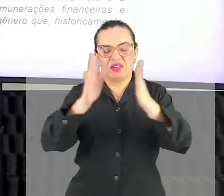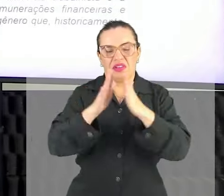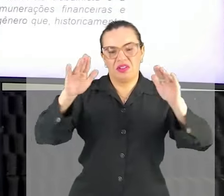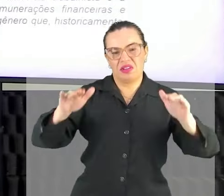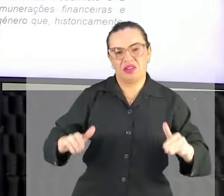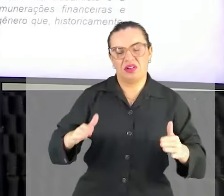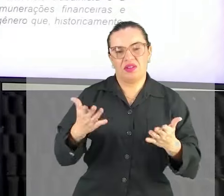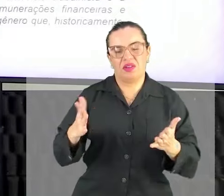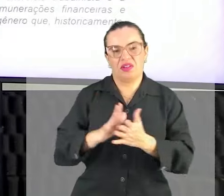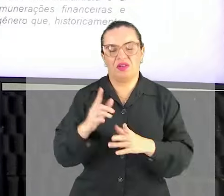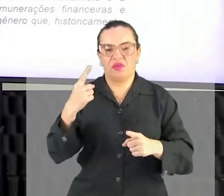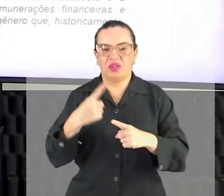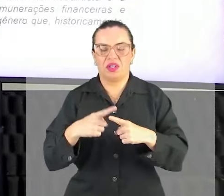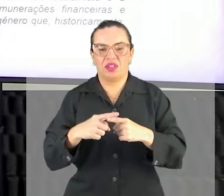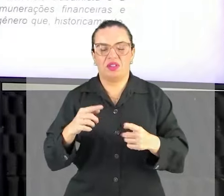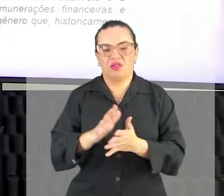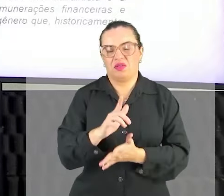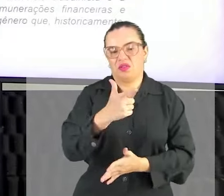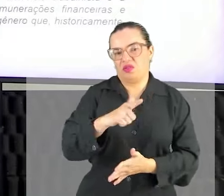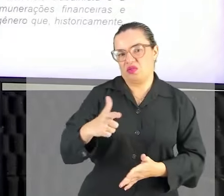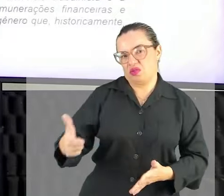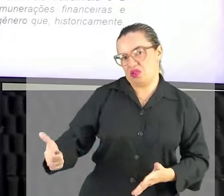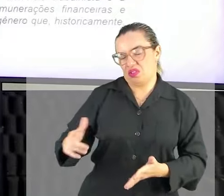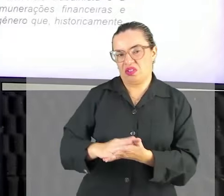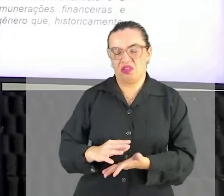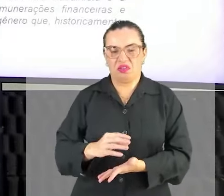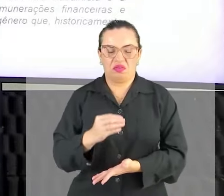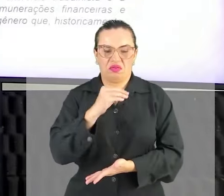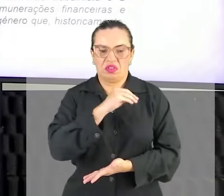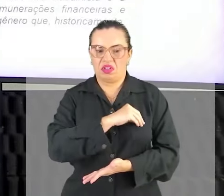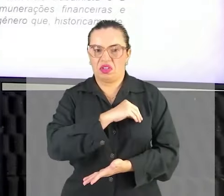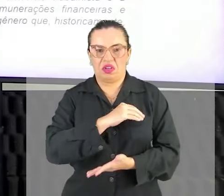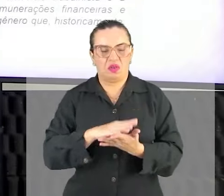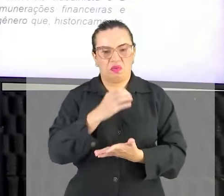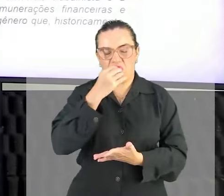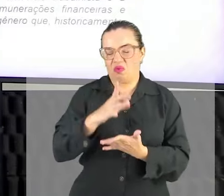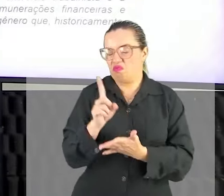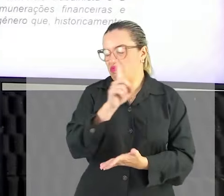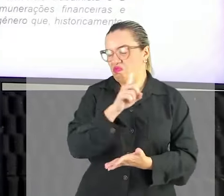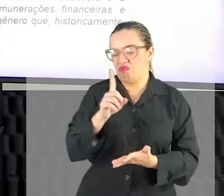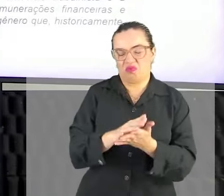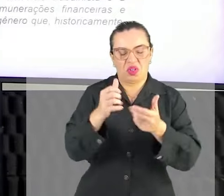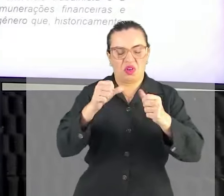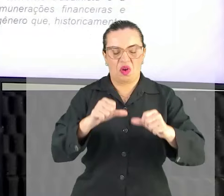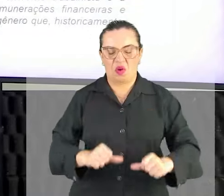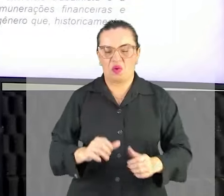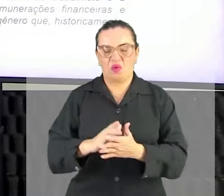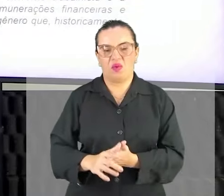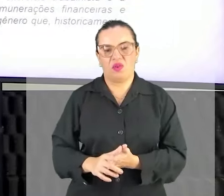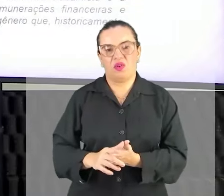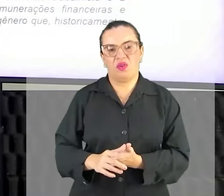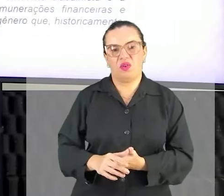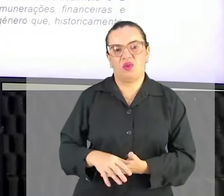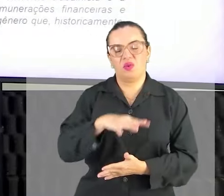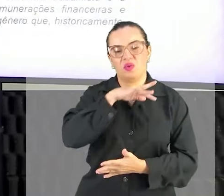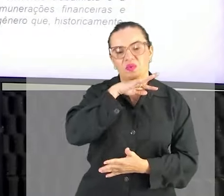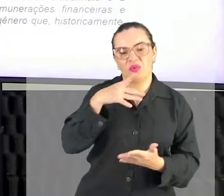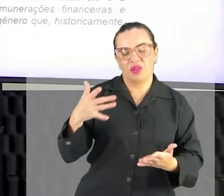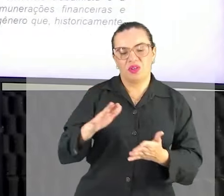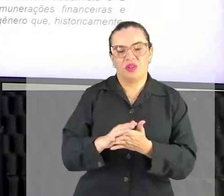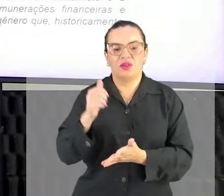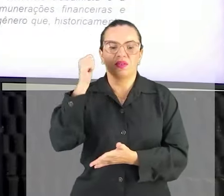Primeiramente porque não existe um dinheiro suficiente para isso, a remuneração não é alta, e as